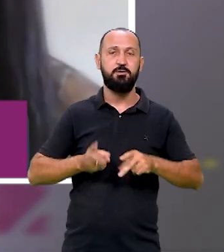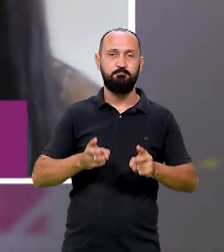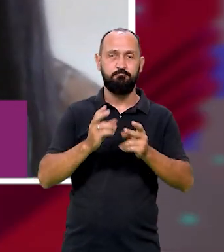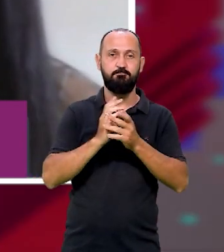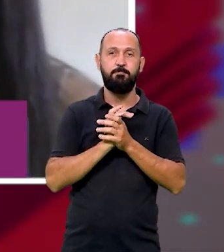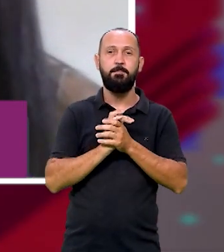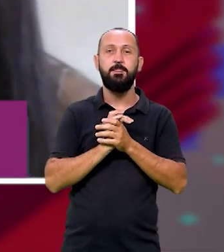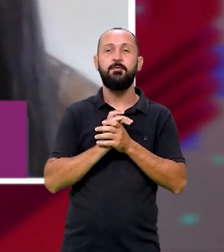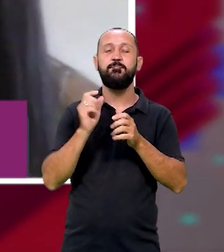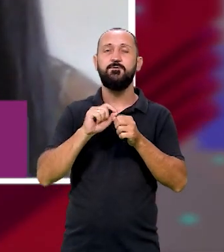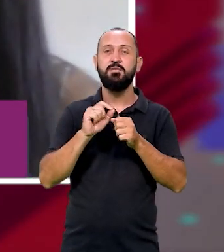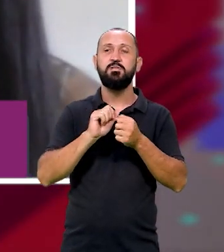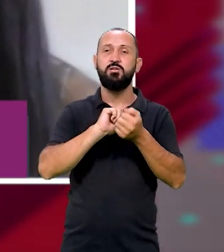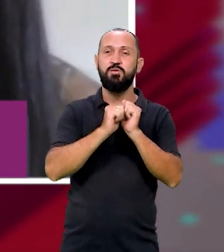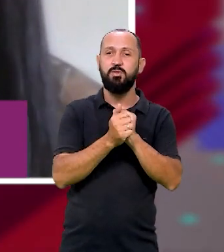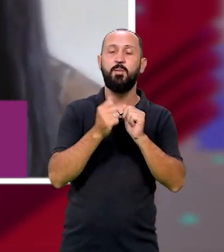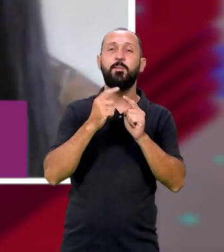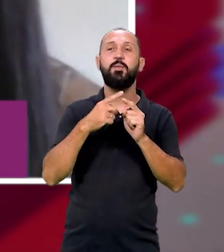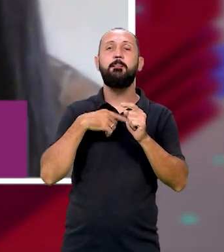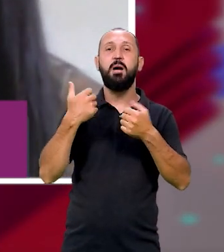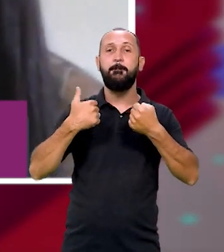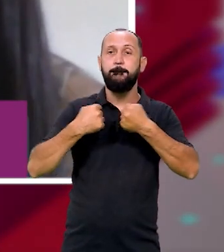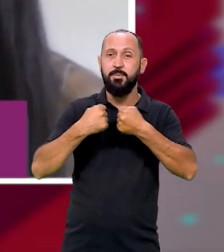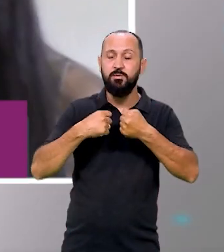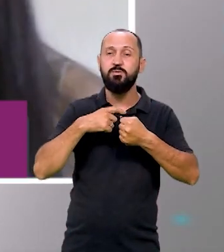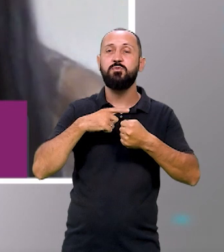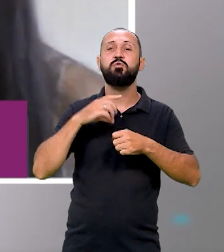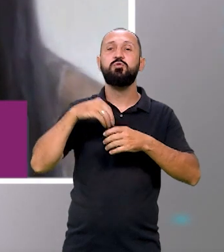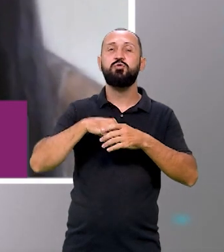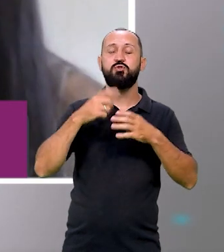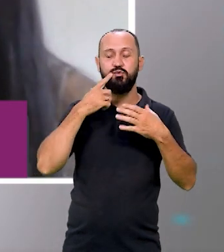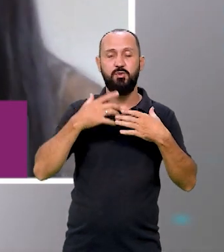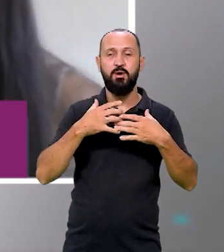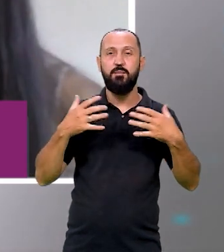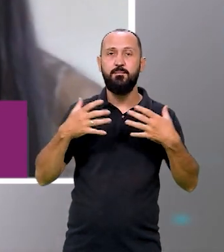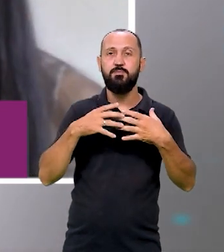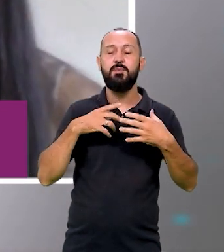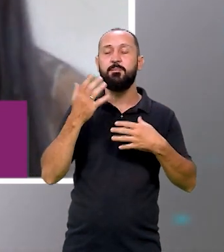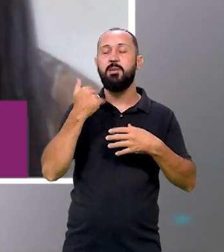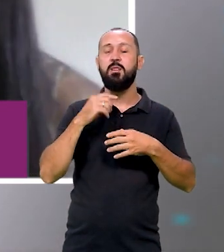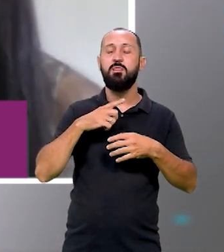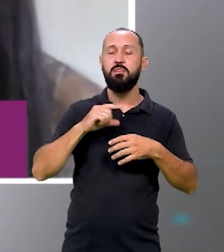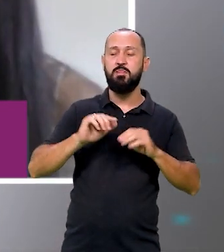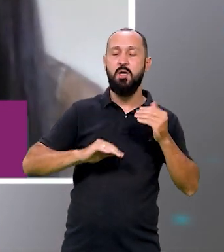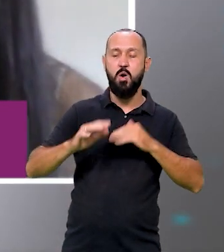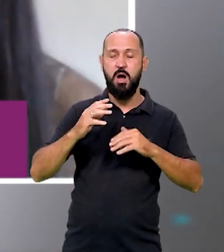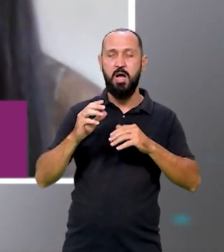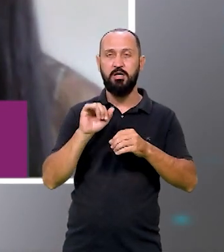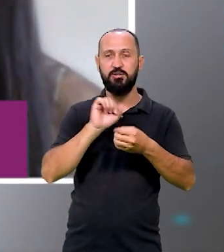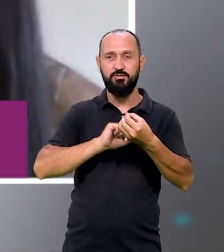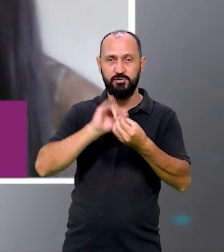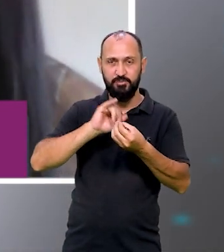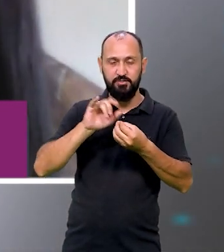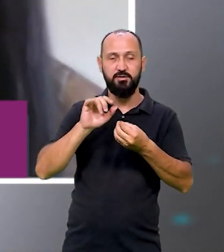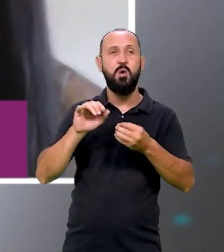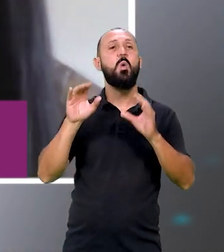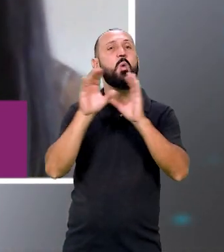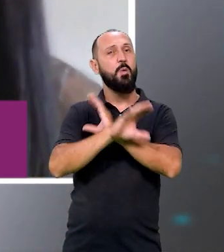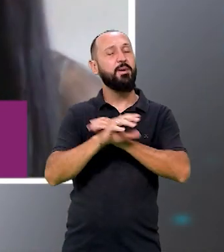dentro da célula, e isso estimula o acúmulo de gordura na região do abdômen. Por isso que muitas pessoas às vezes têm